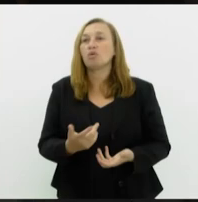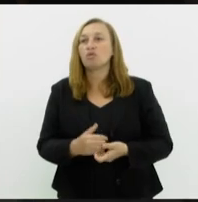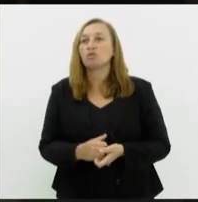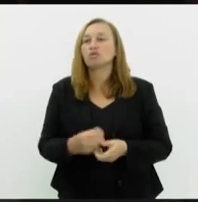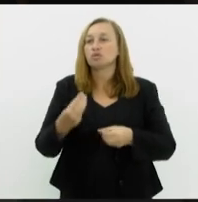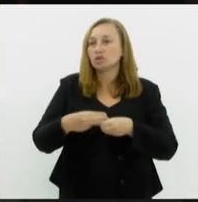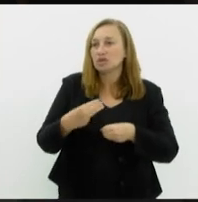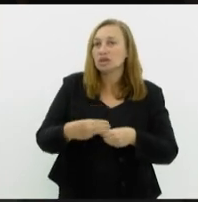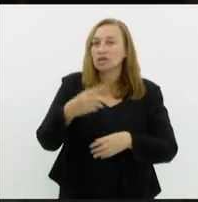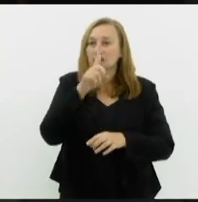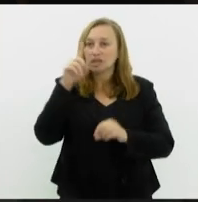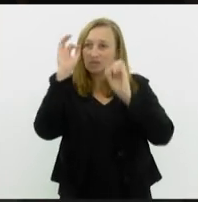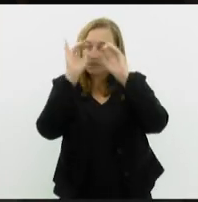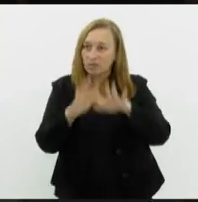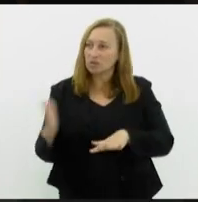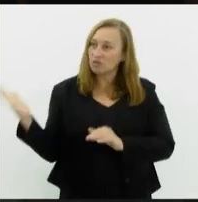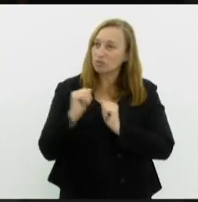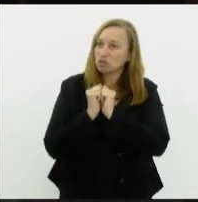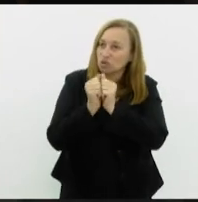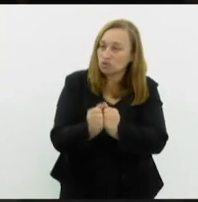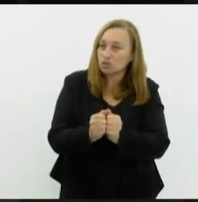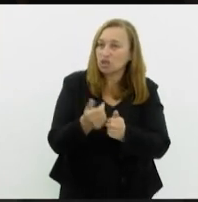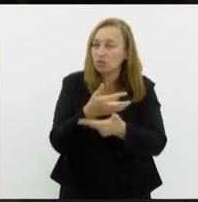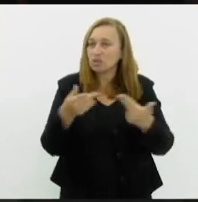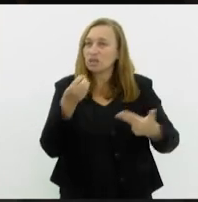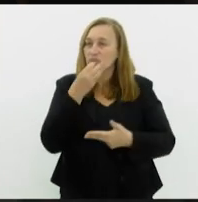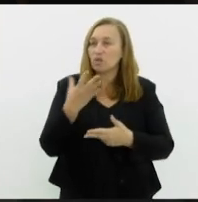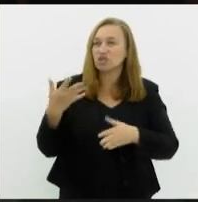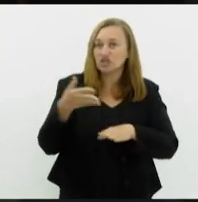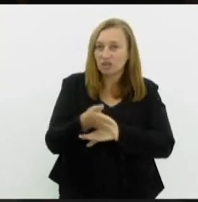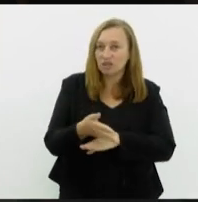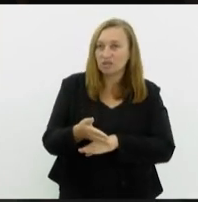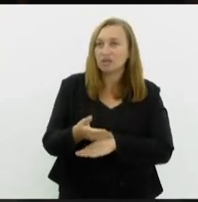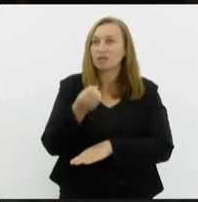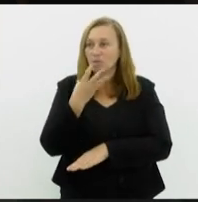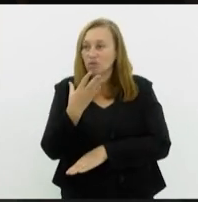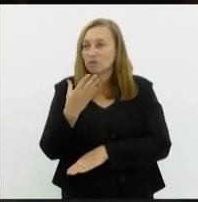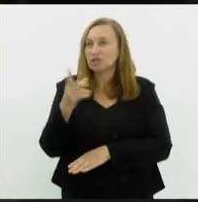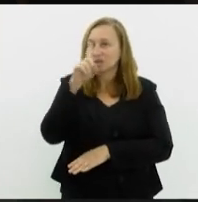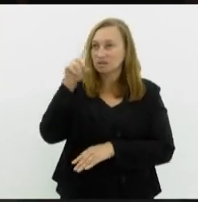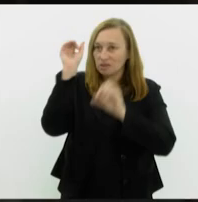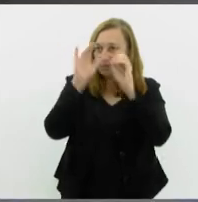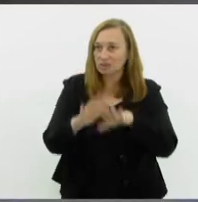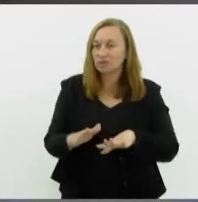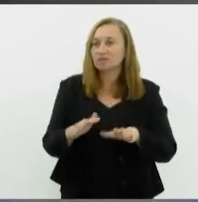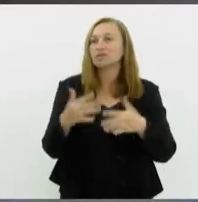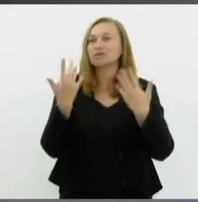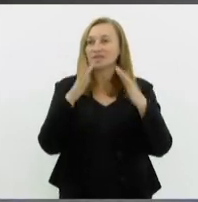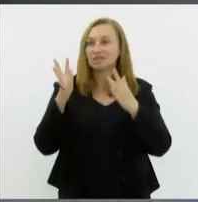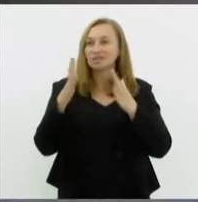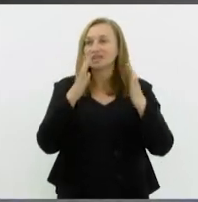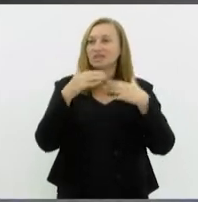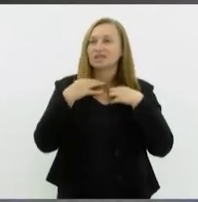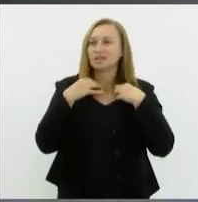com Deus e vamos em frente, que tem muita coisa boa por aí, chegando aí, tá bom, gente? Fica com Deus.